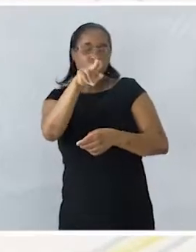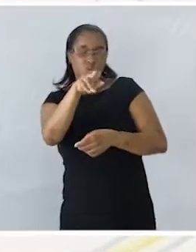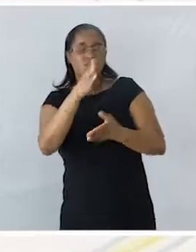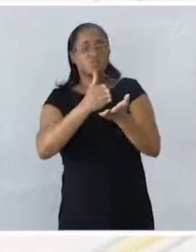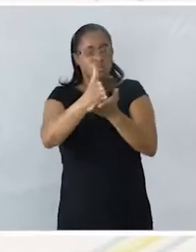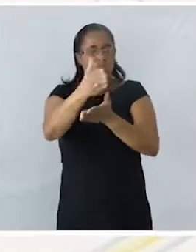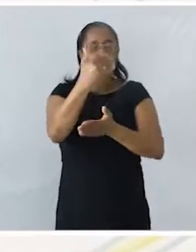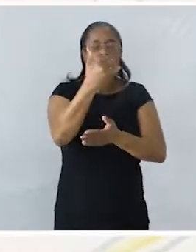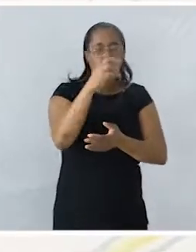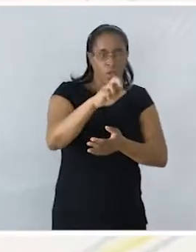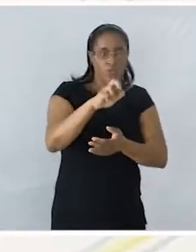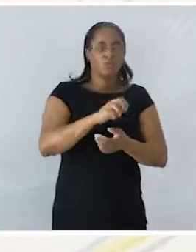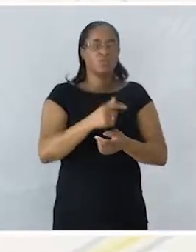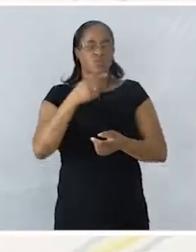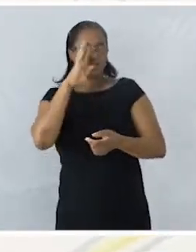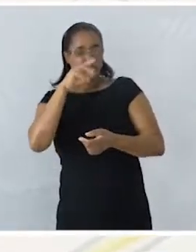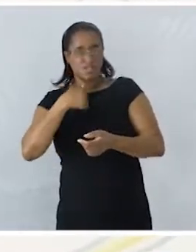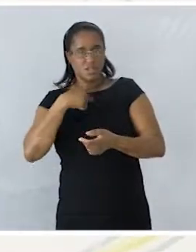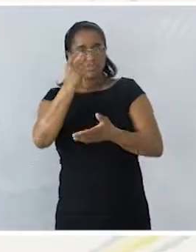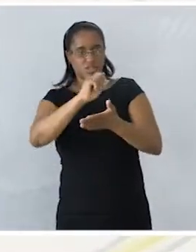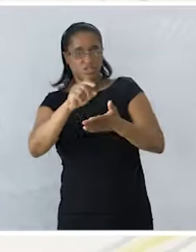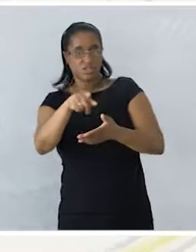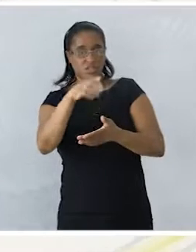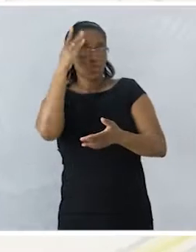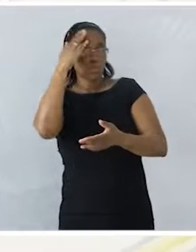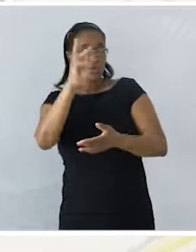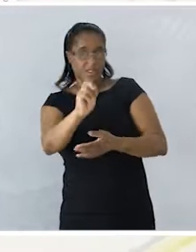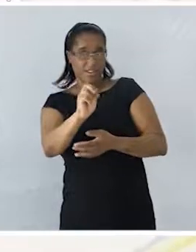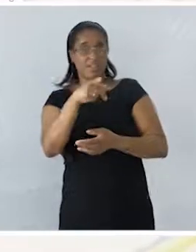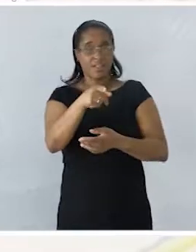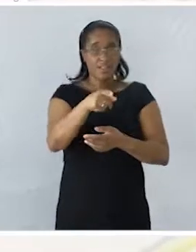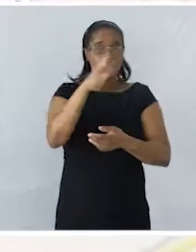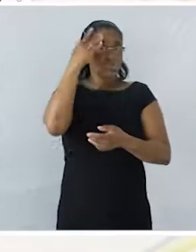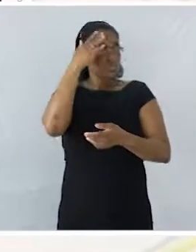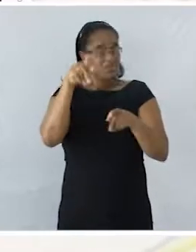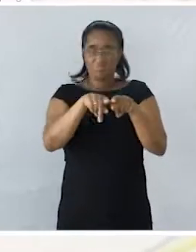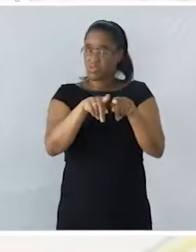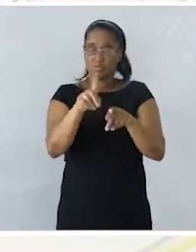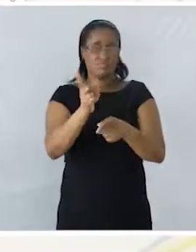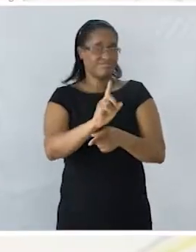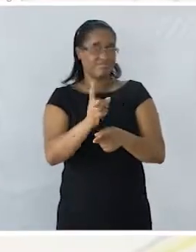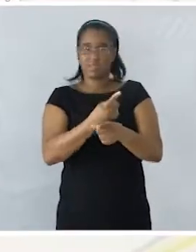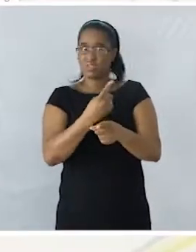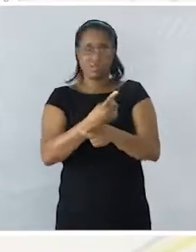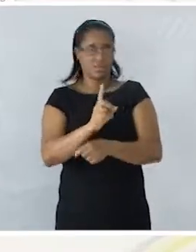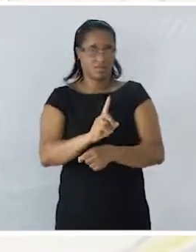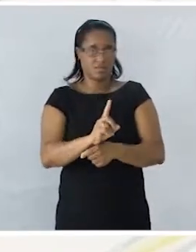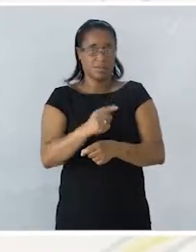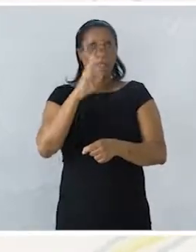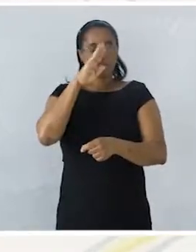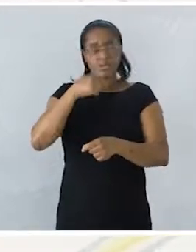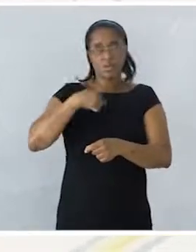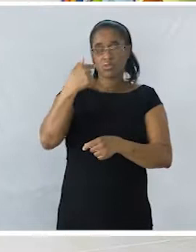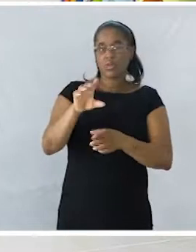8. Se eu colocar aqui o número 3, esses números não têm a mesma característica. Se eu tenho um conjunto